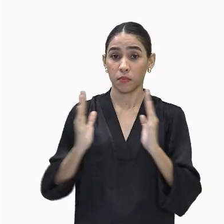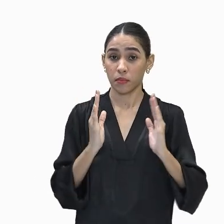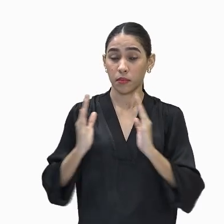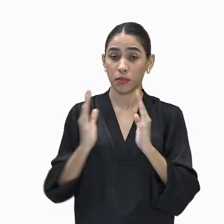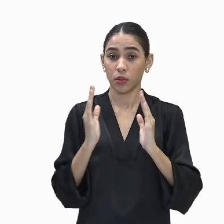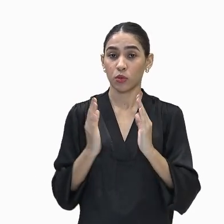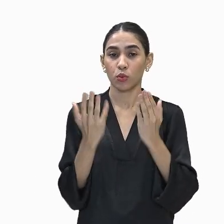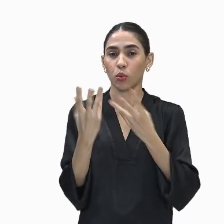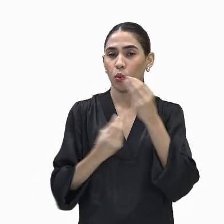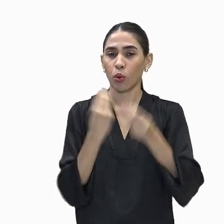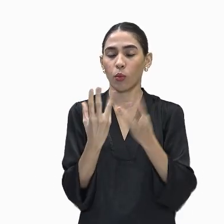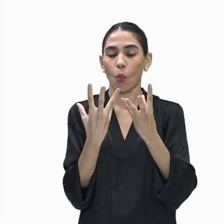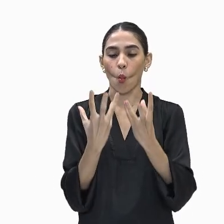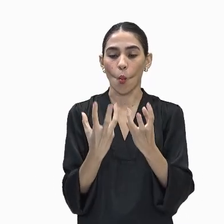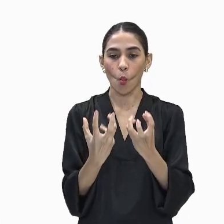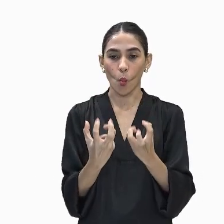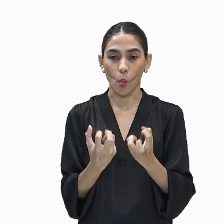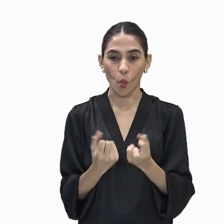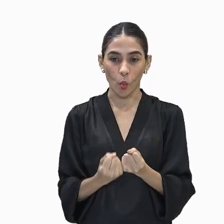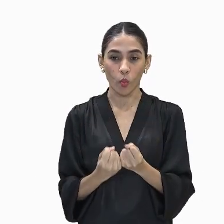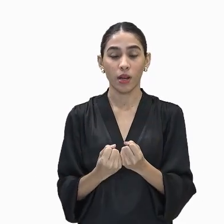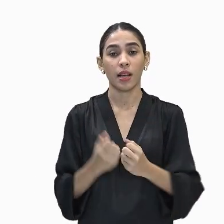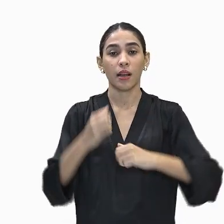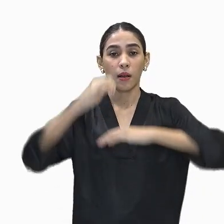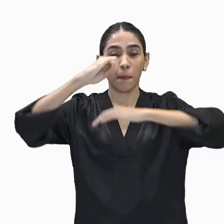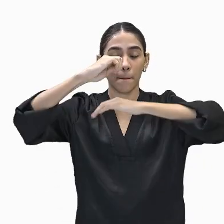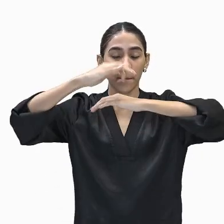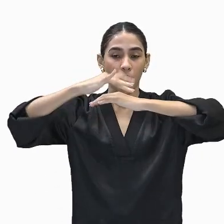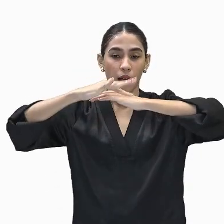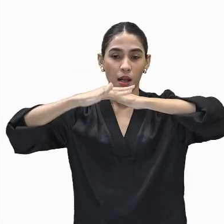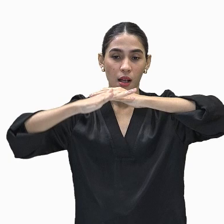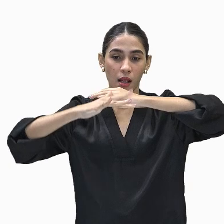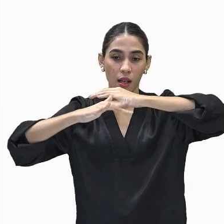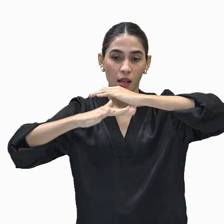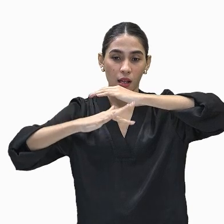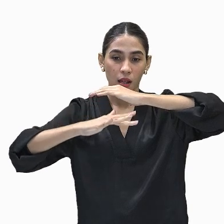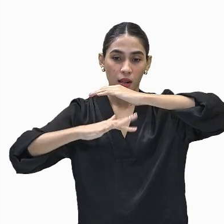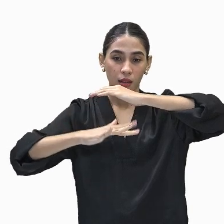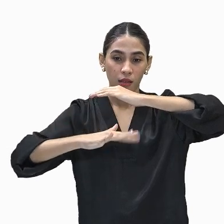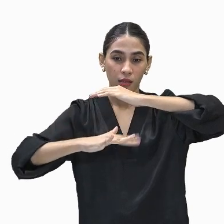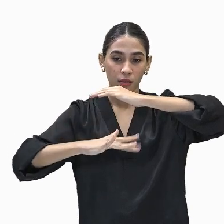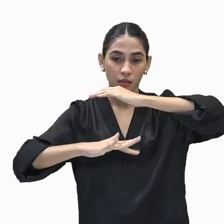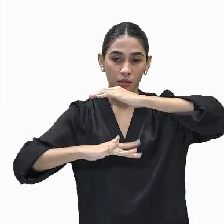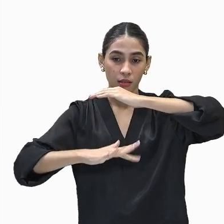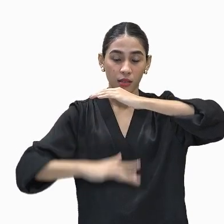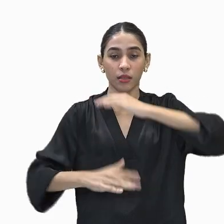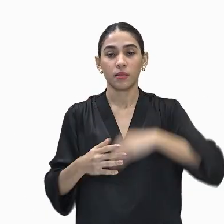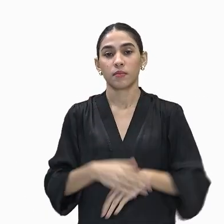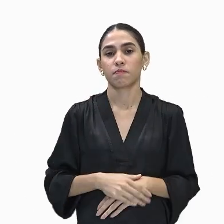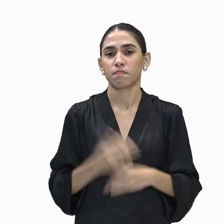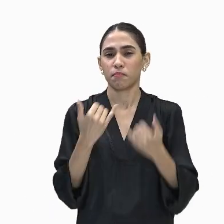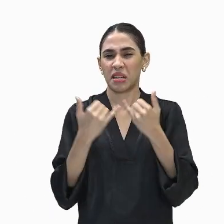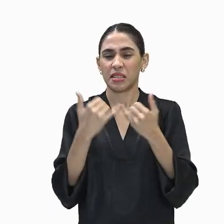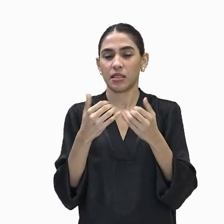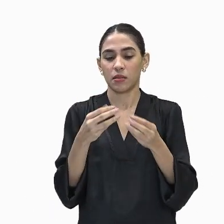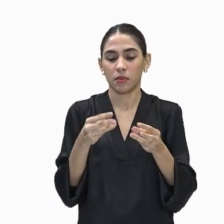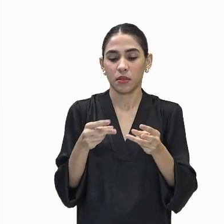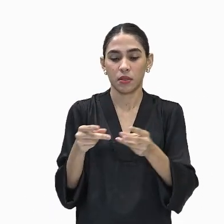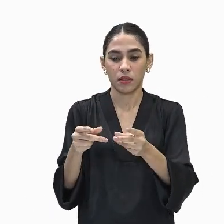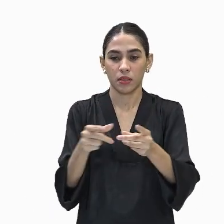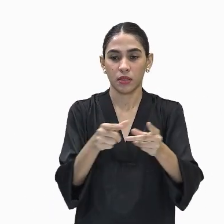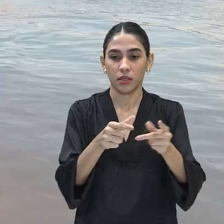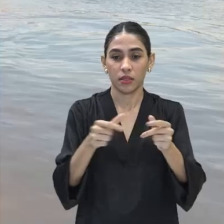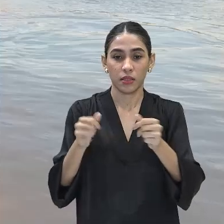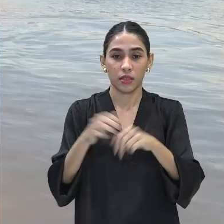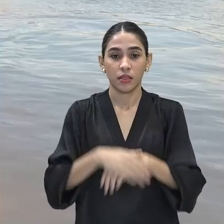vai secando e aí nessa seca ela vai formar como se fossem praias, né? Então a gente